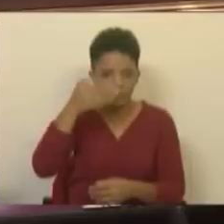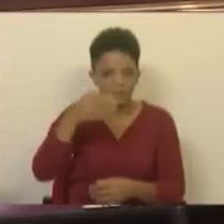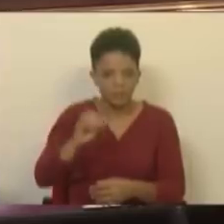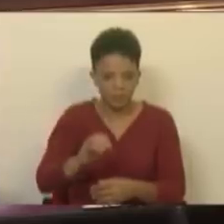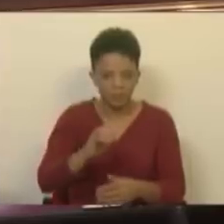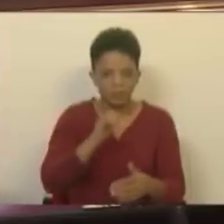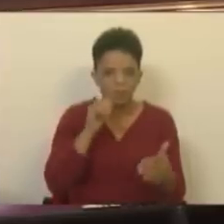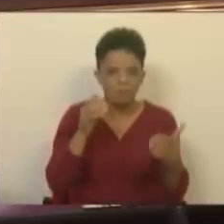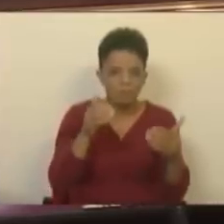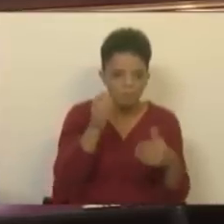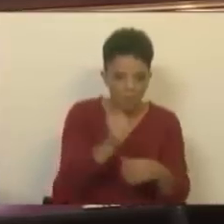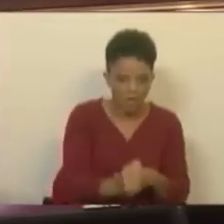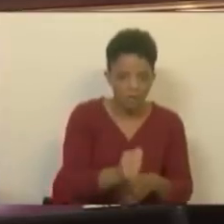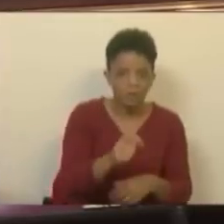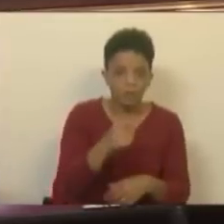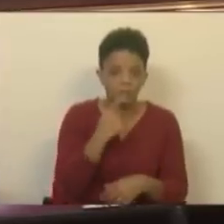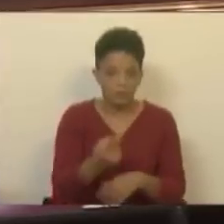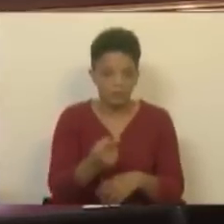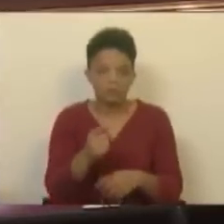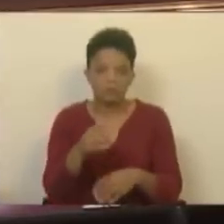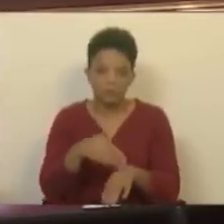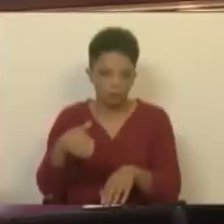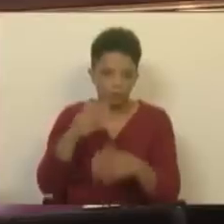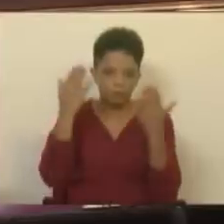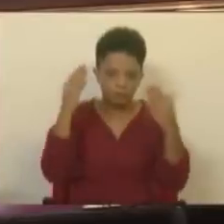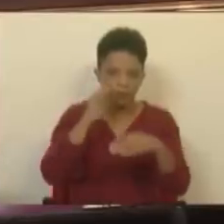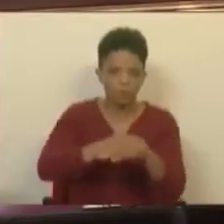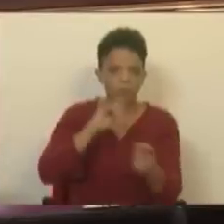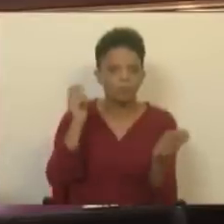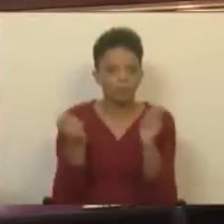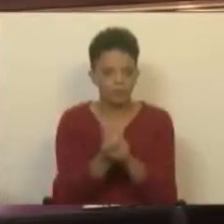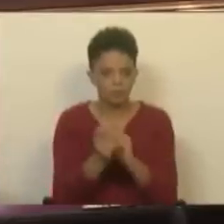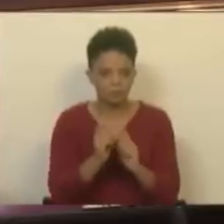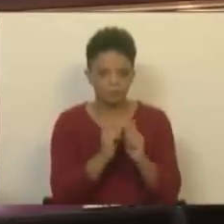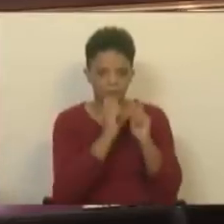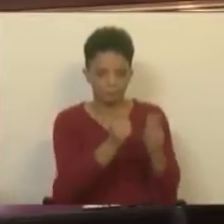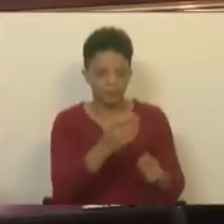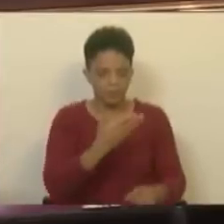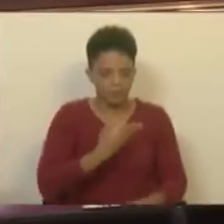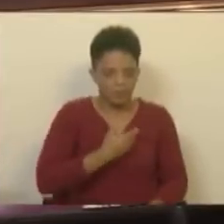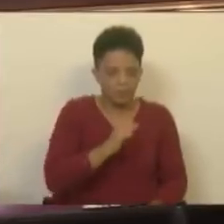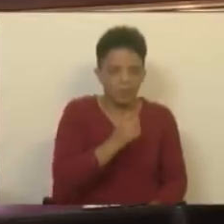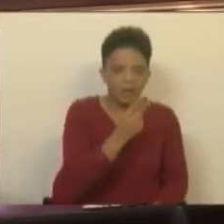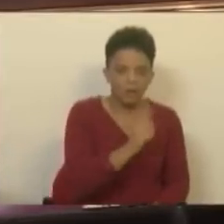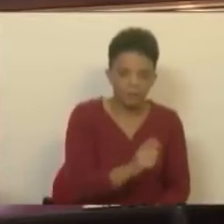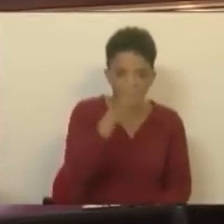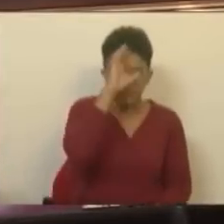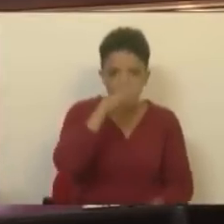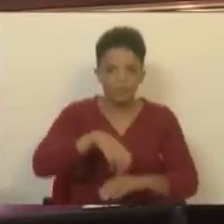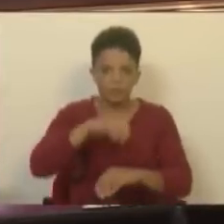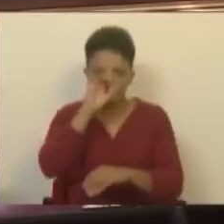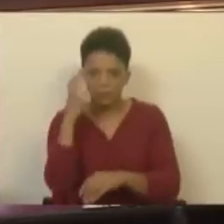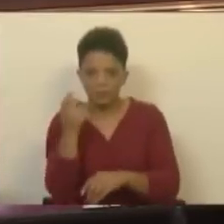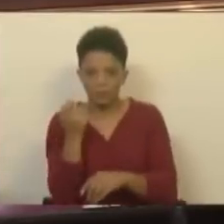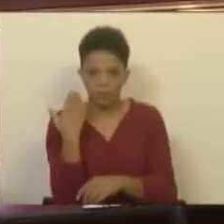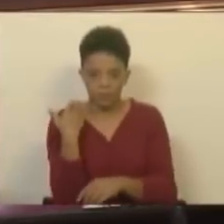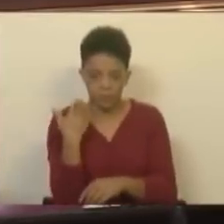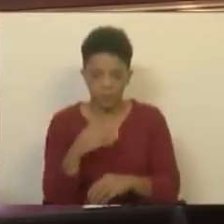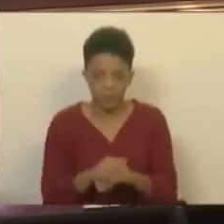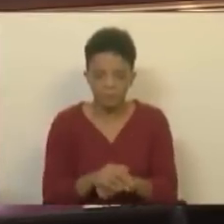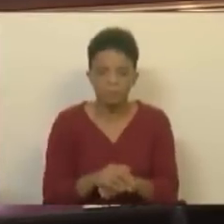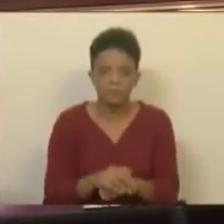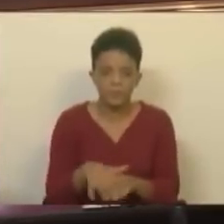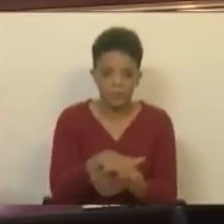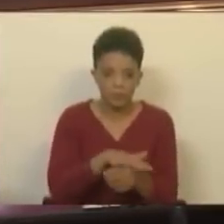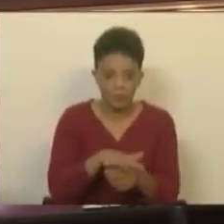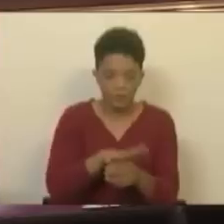em resposta ao Pânico fez uma mudança que na altura O congratulamos que foi precisamente o passado a tutela de gafe para o ministério do ambiente recentemente este